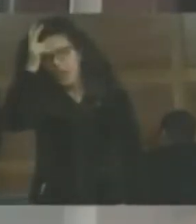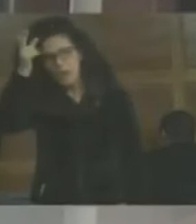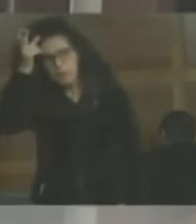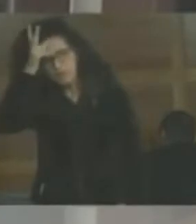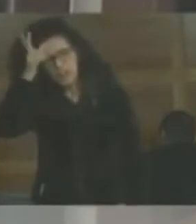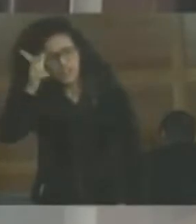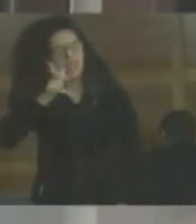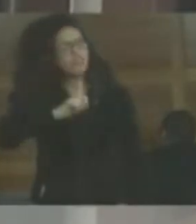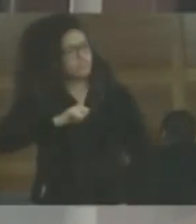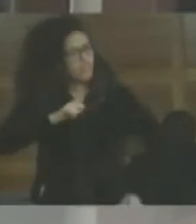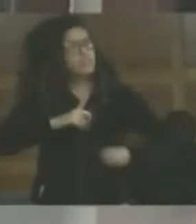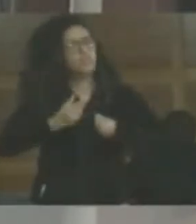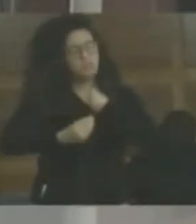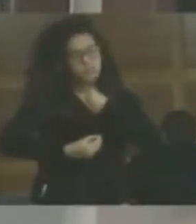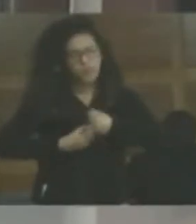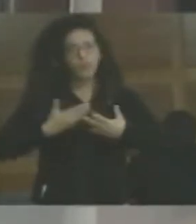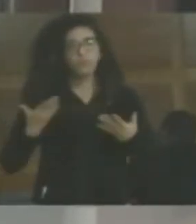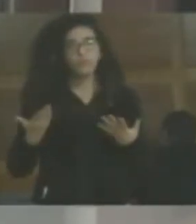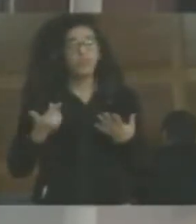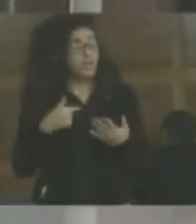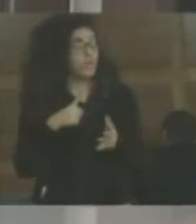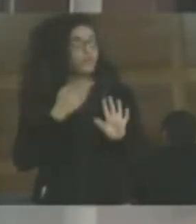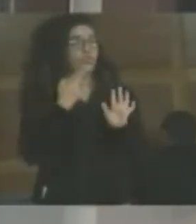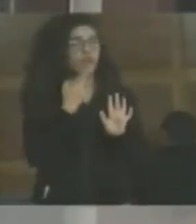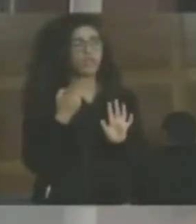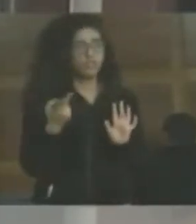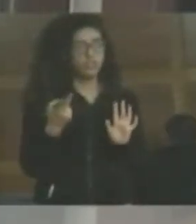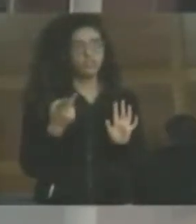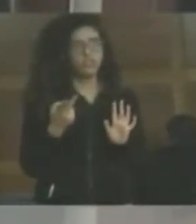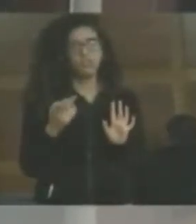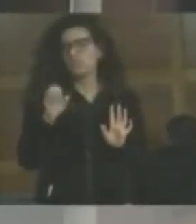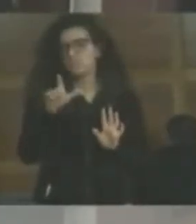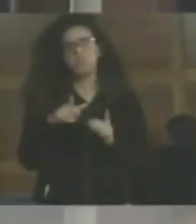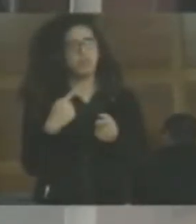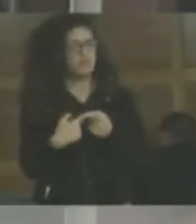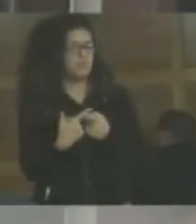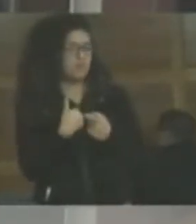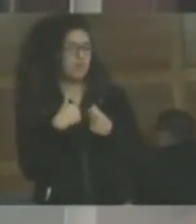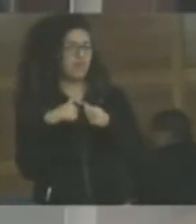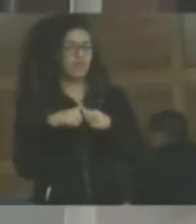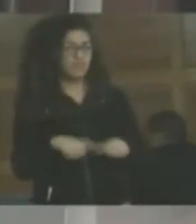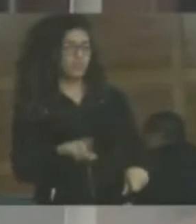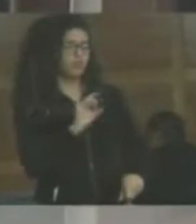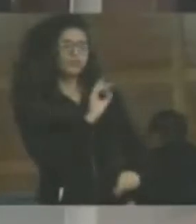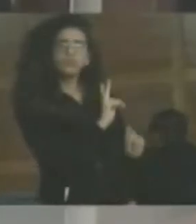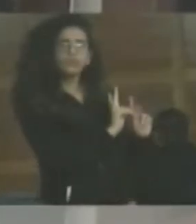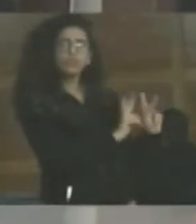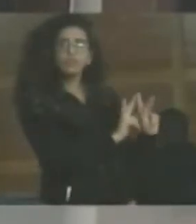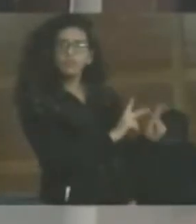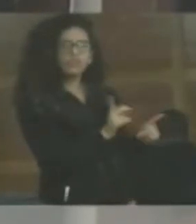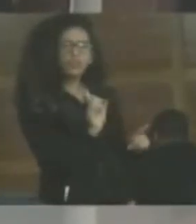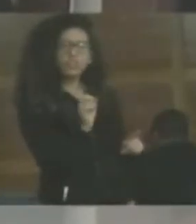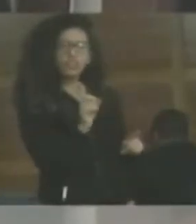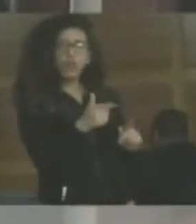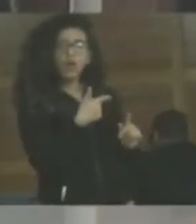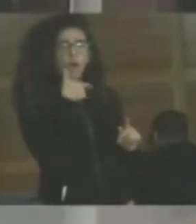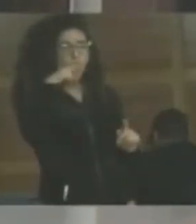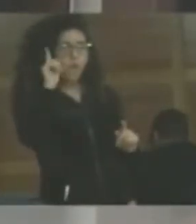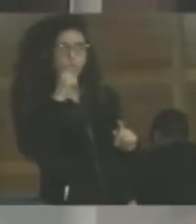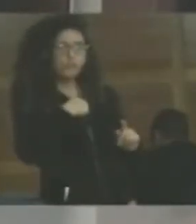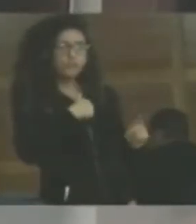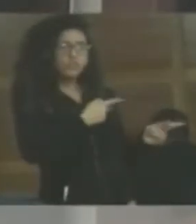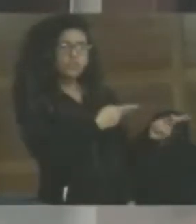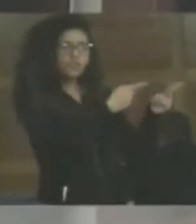grande potencial desse. Estou falando aqui, gente, não é porque eu fico só em Mambucaba, não, tá? Ontem mesmo eu visitei em